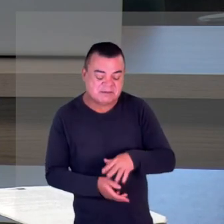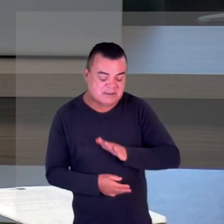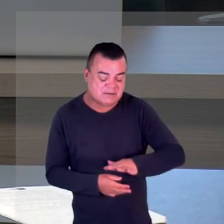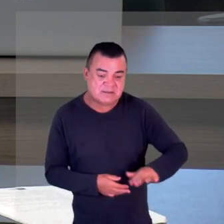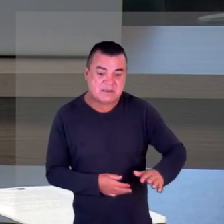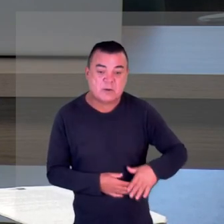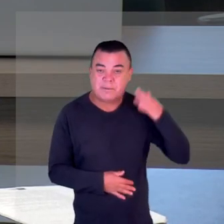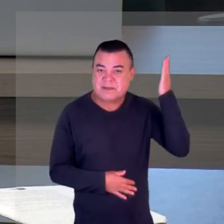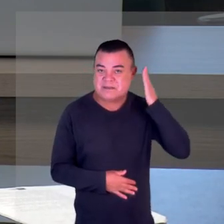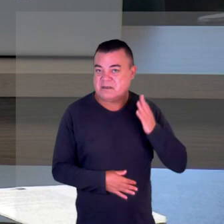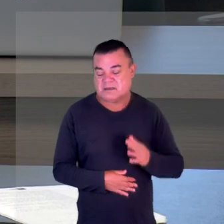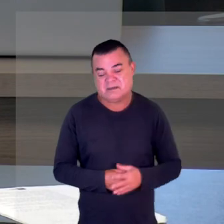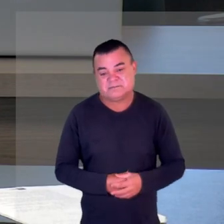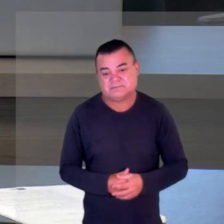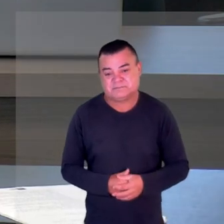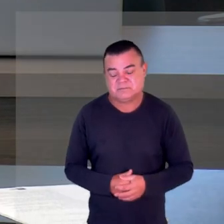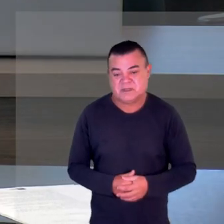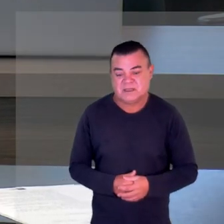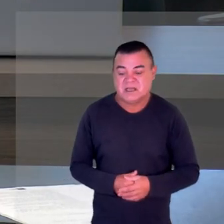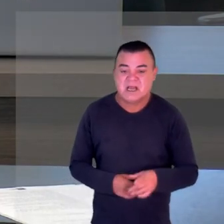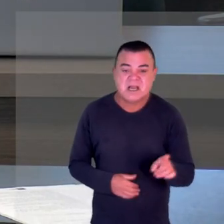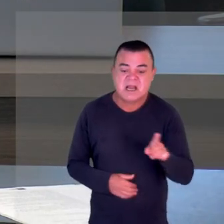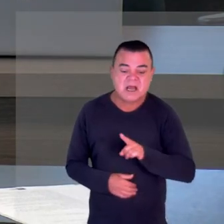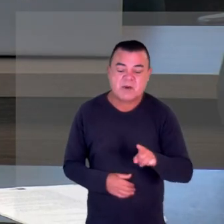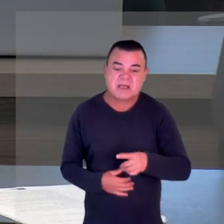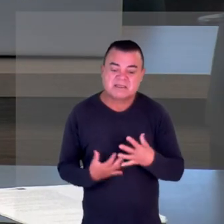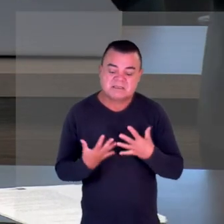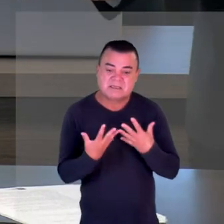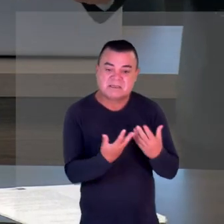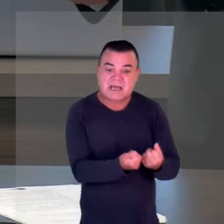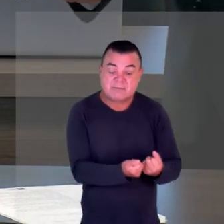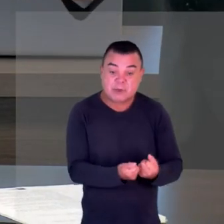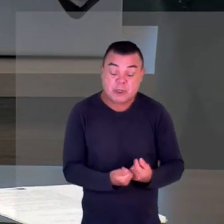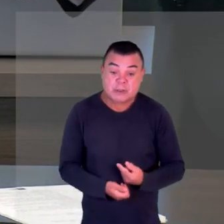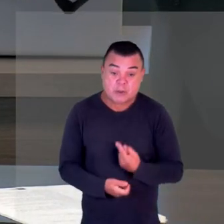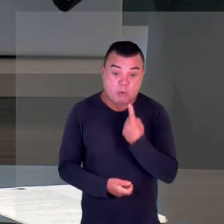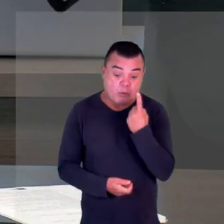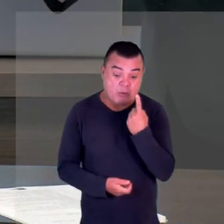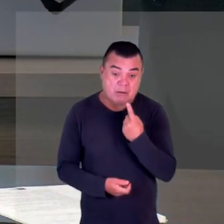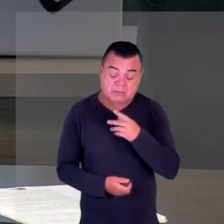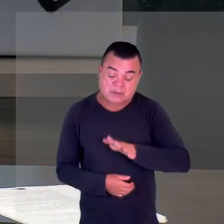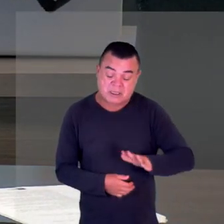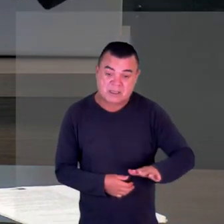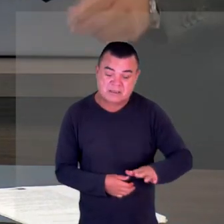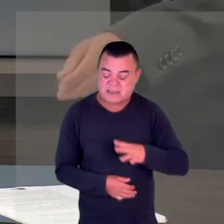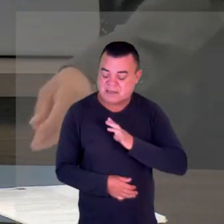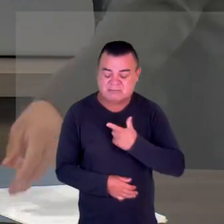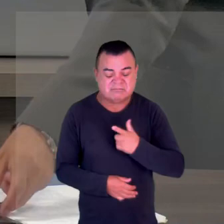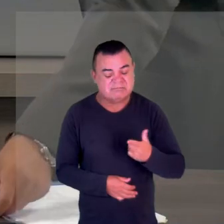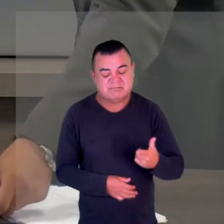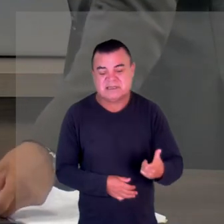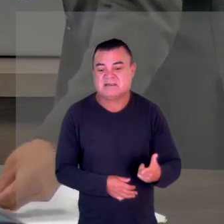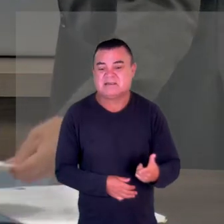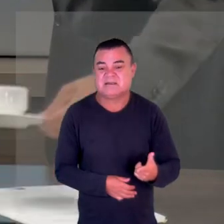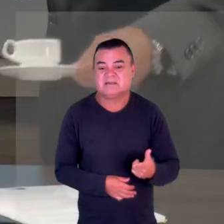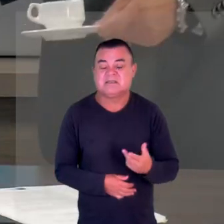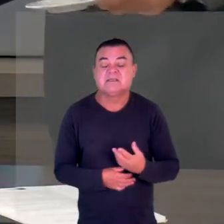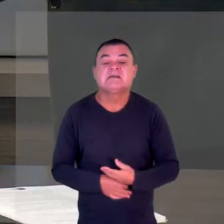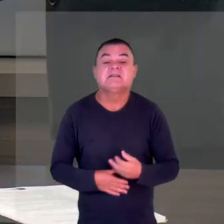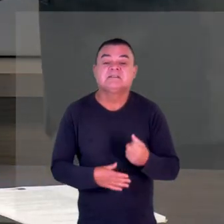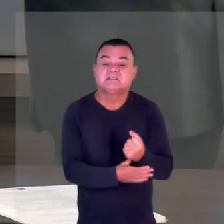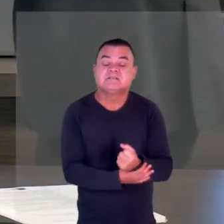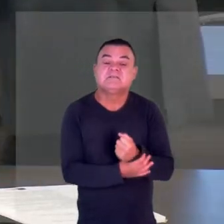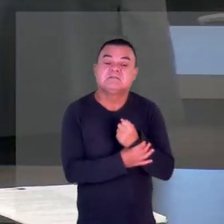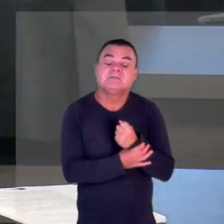admissível inadmissível que uma criança não tenha garantido o seu direito humano à alimentação e isso deveria ser prioridade